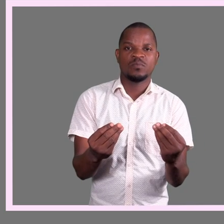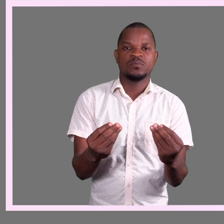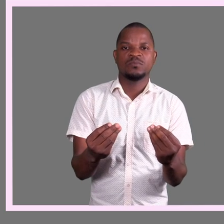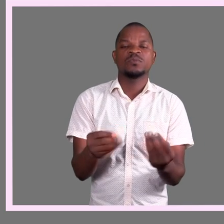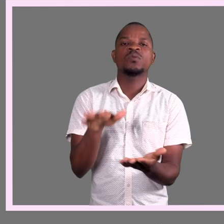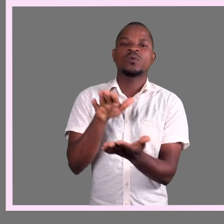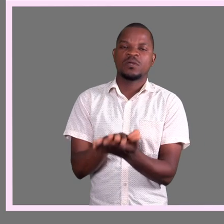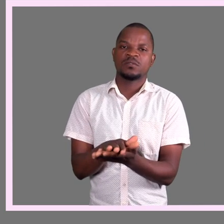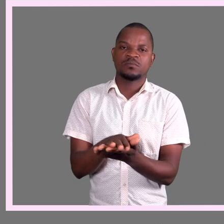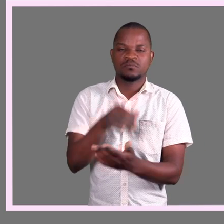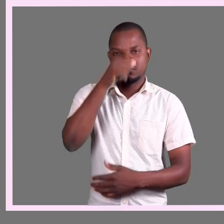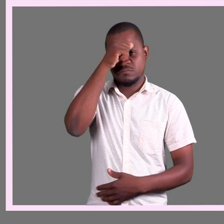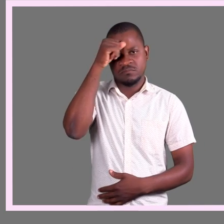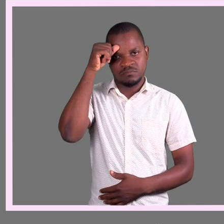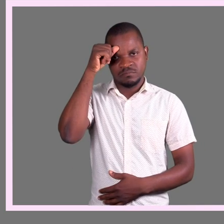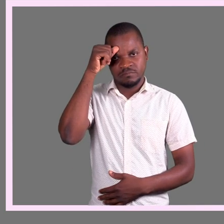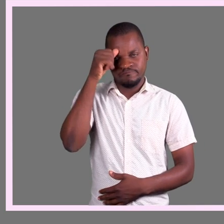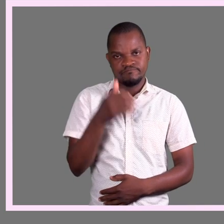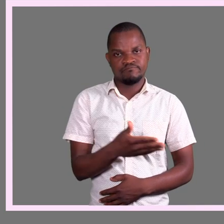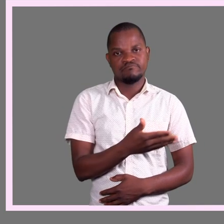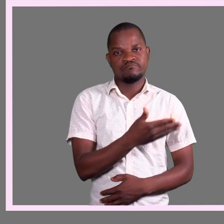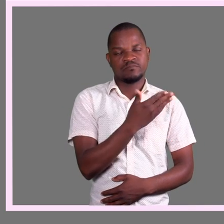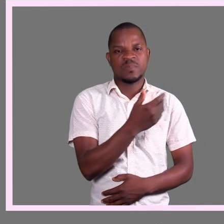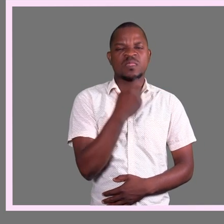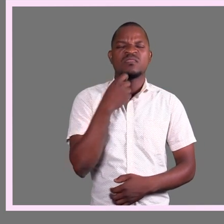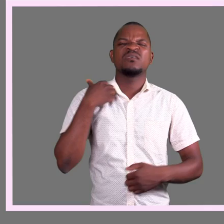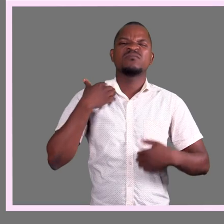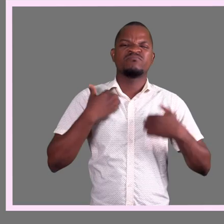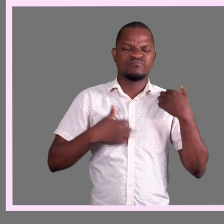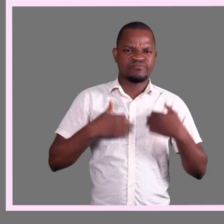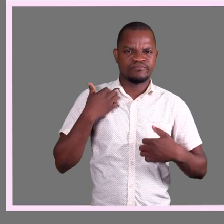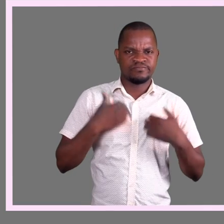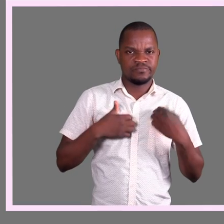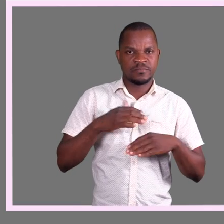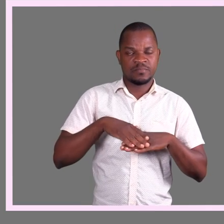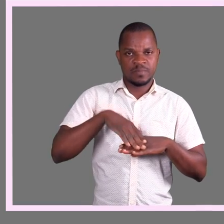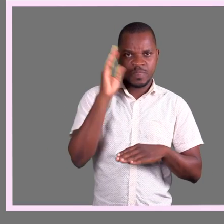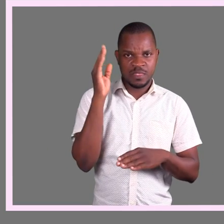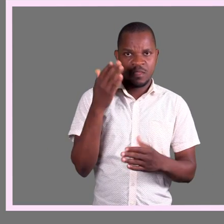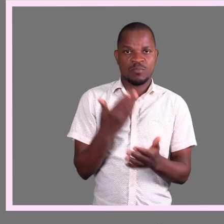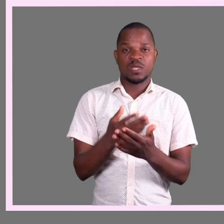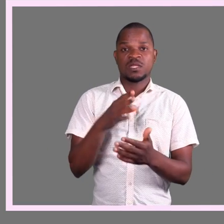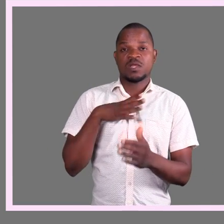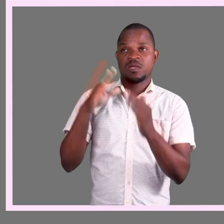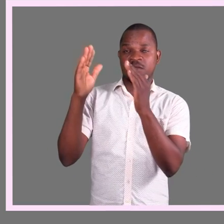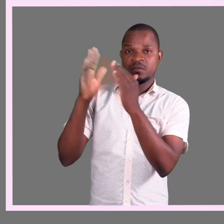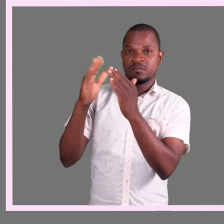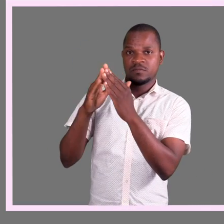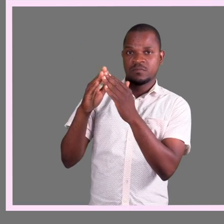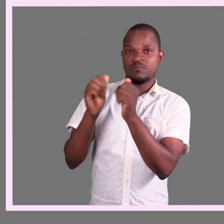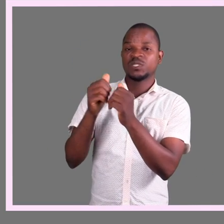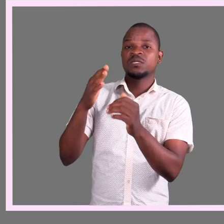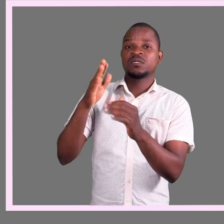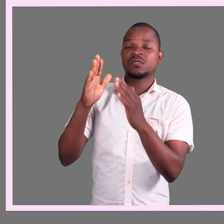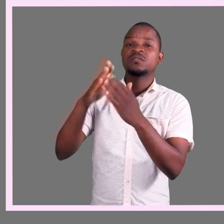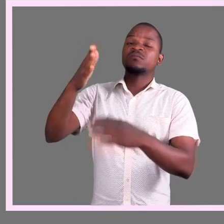preocupante porque, olha, tendo uma casa, que é a casa nem minha, eu estou a ver a casa da minha mãe,